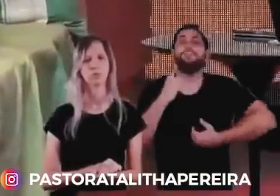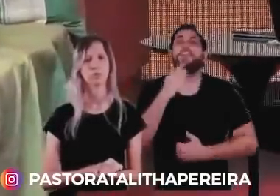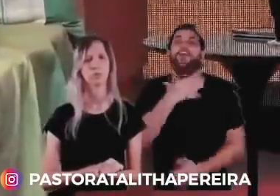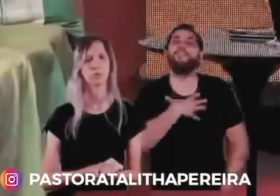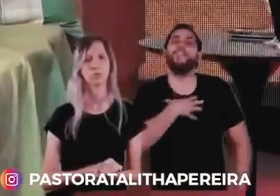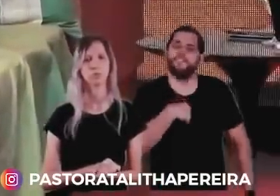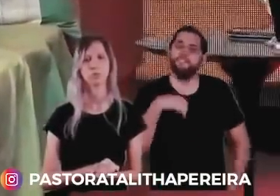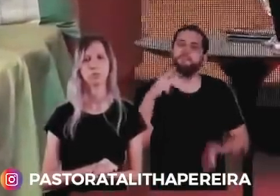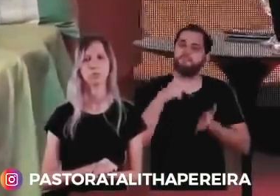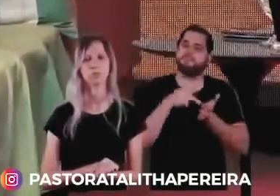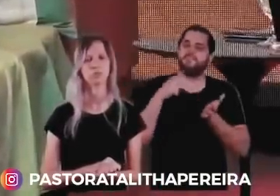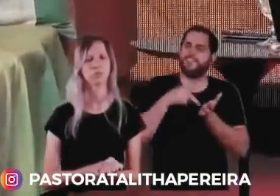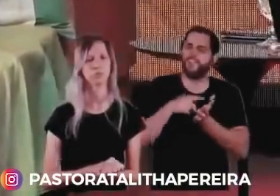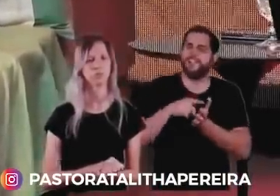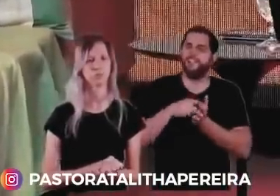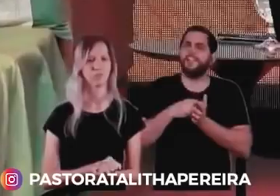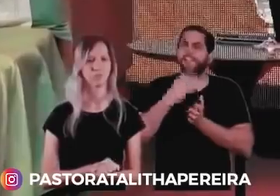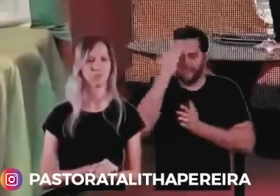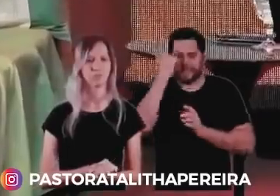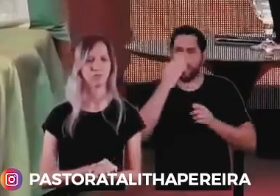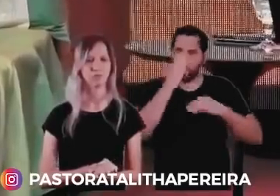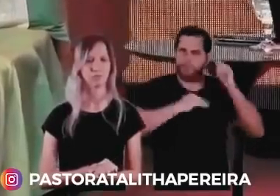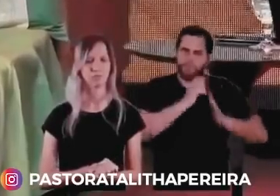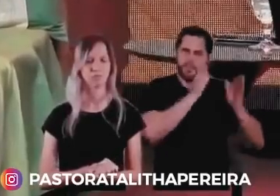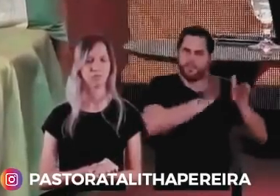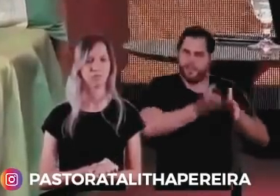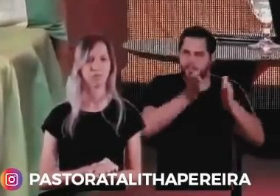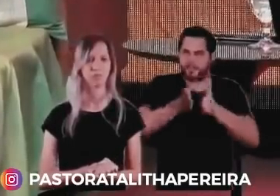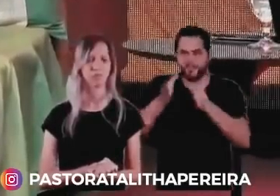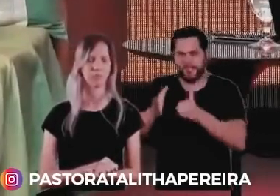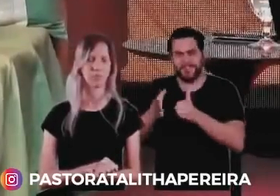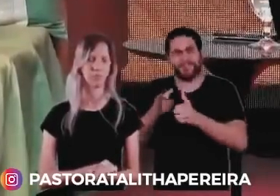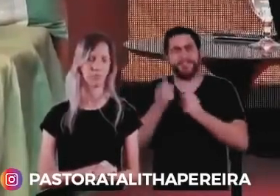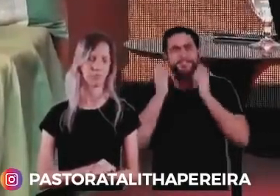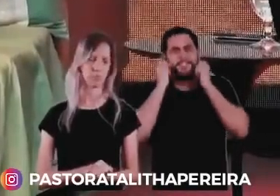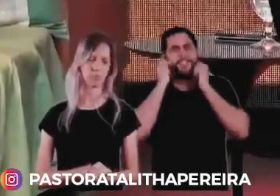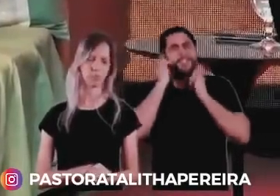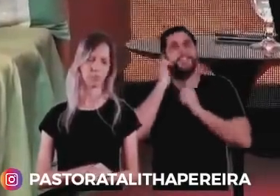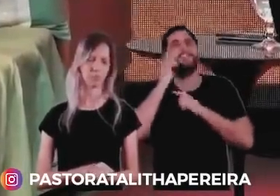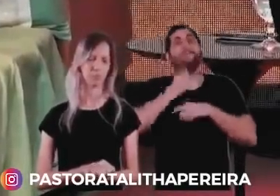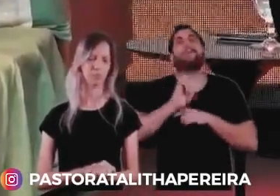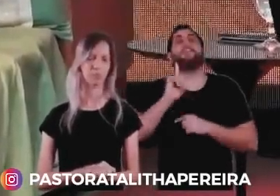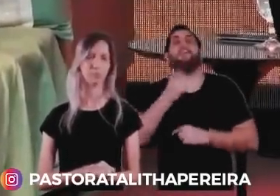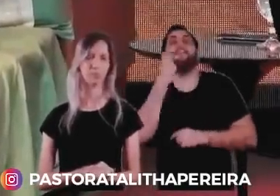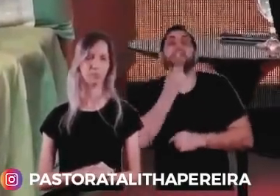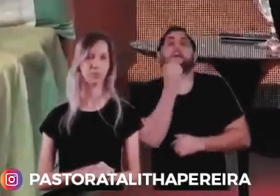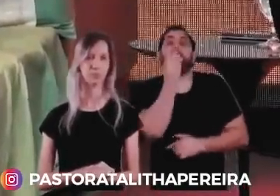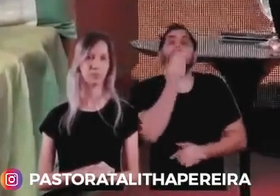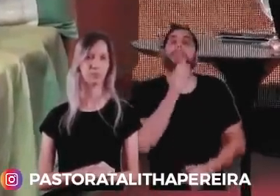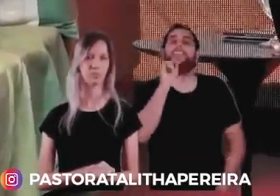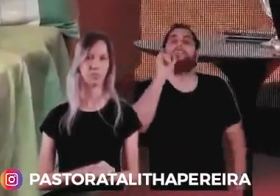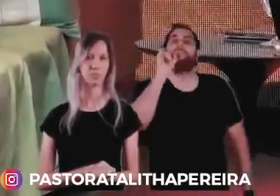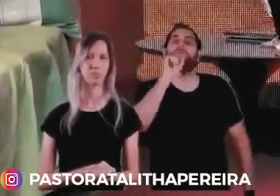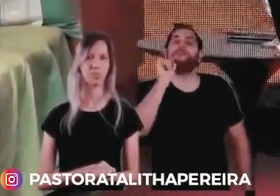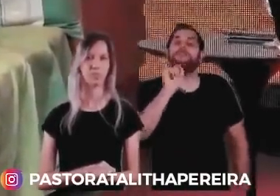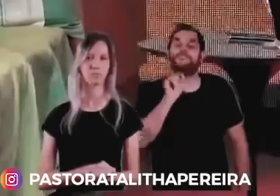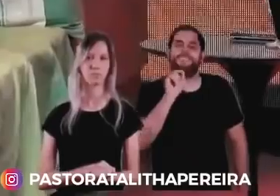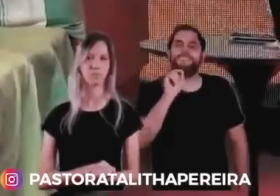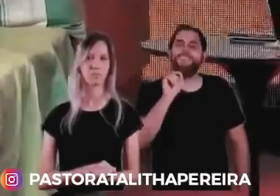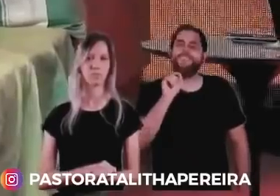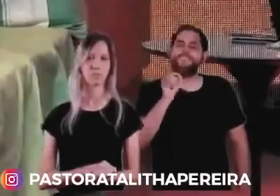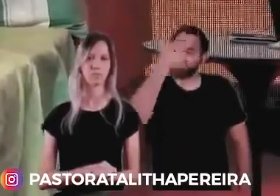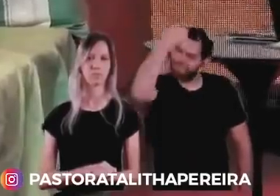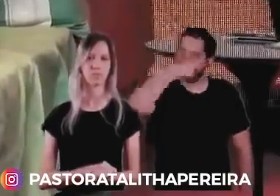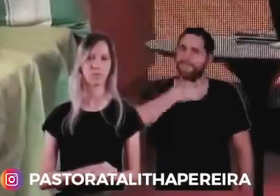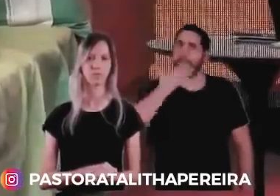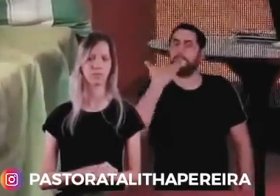é realmente cada um no seu quadrado. Então, cada um tem que falar bem naquela área onde ele se